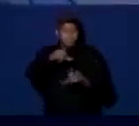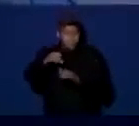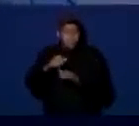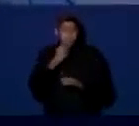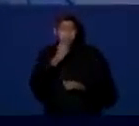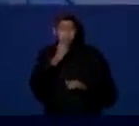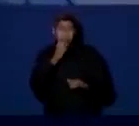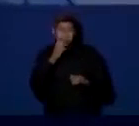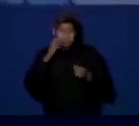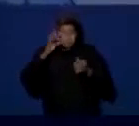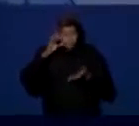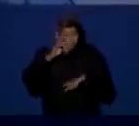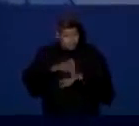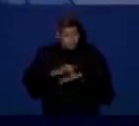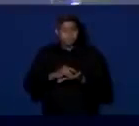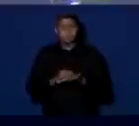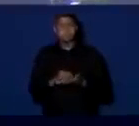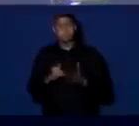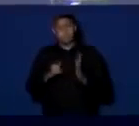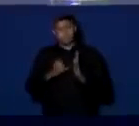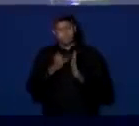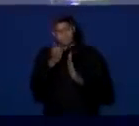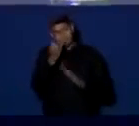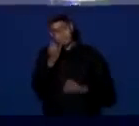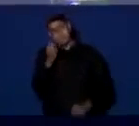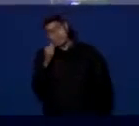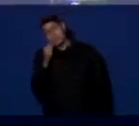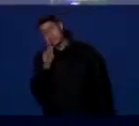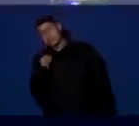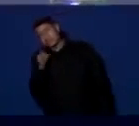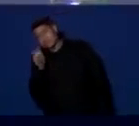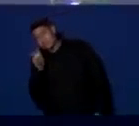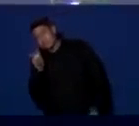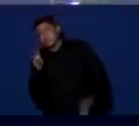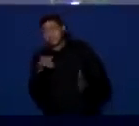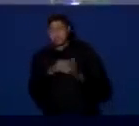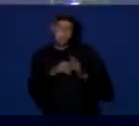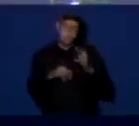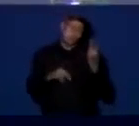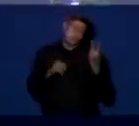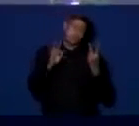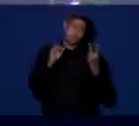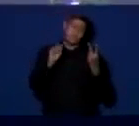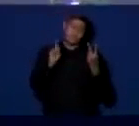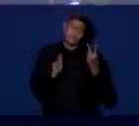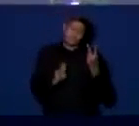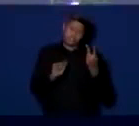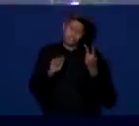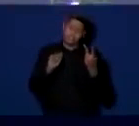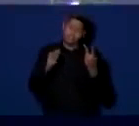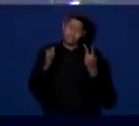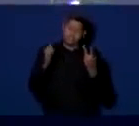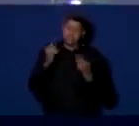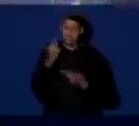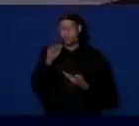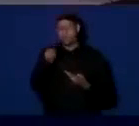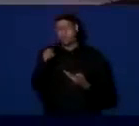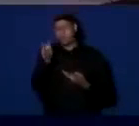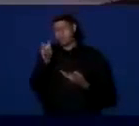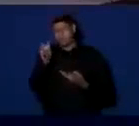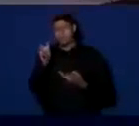e realmente a era da inflação está morta, ela vai vir de 7,5% para 2%, que é o target, com a taxa de juros de 1,5%, que é mais ou menos o